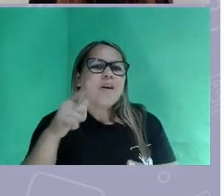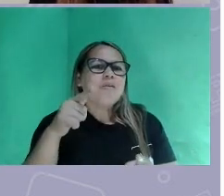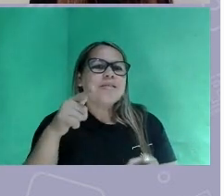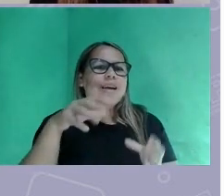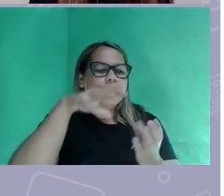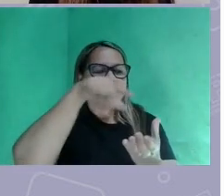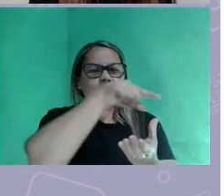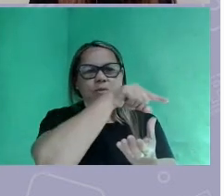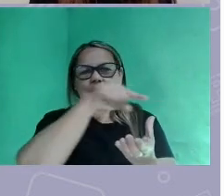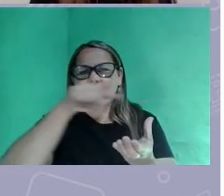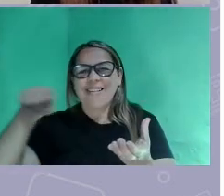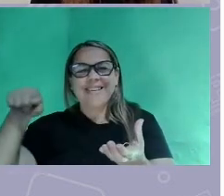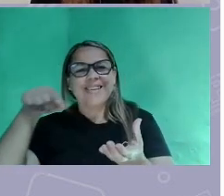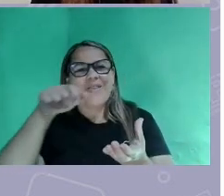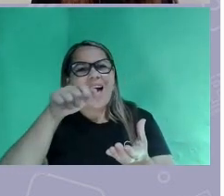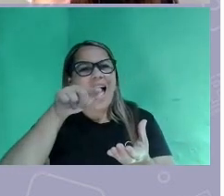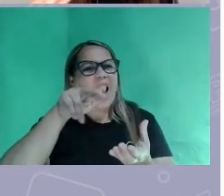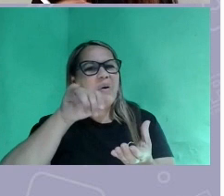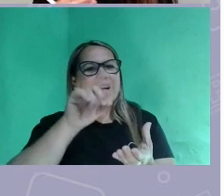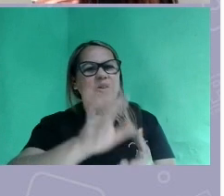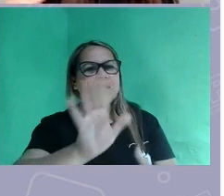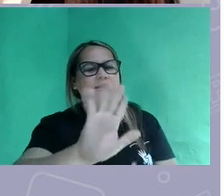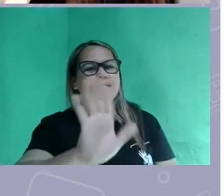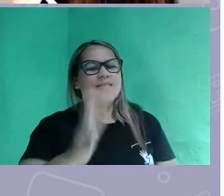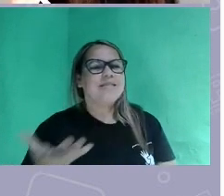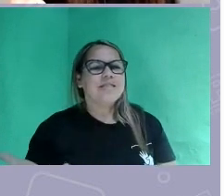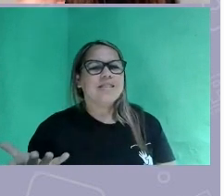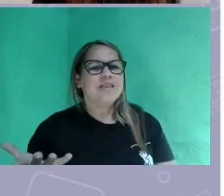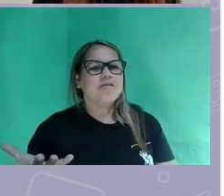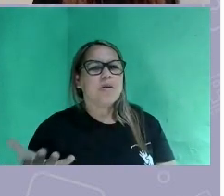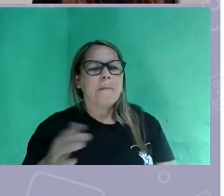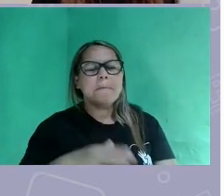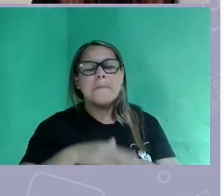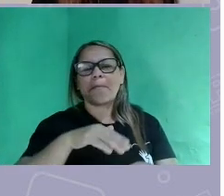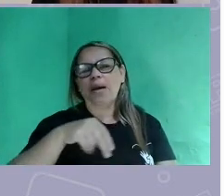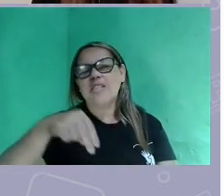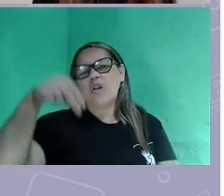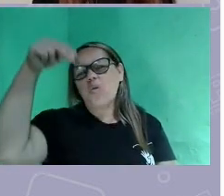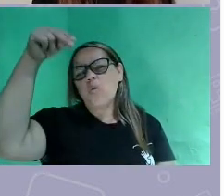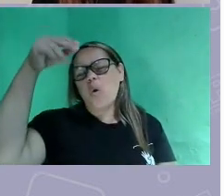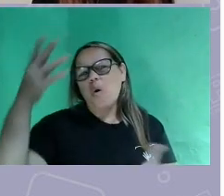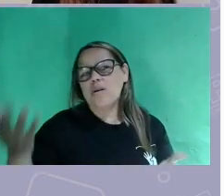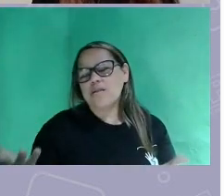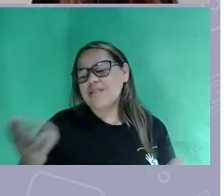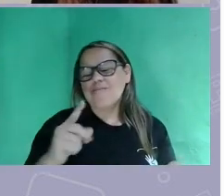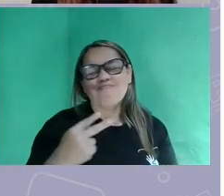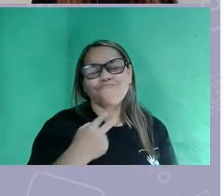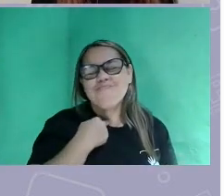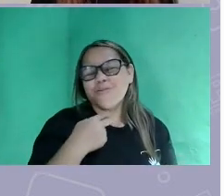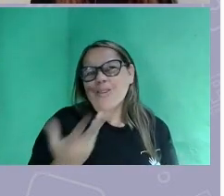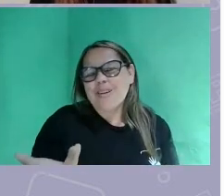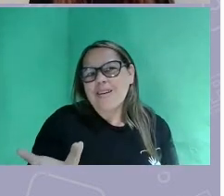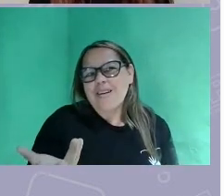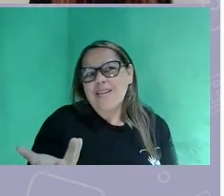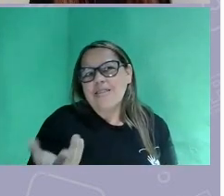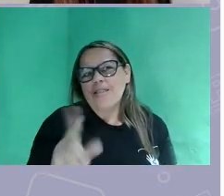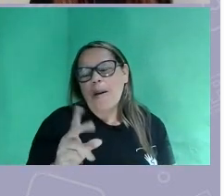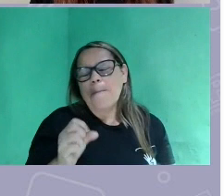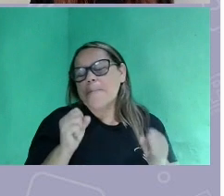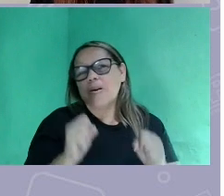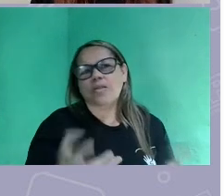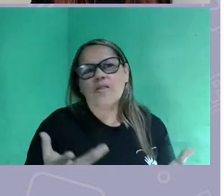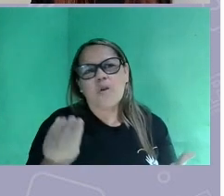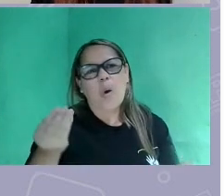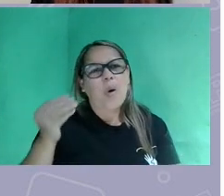ok elas não se localizam elas estão mais ao norte então não é possível colocar um satélite